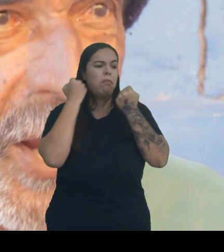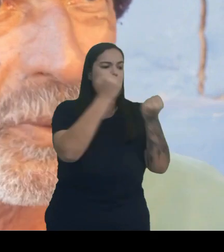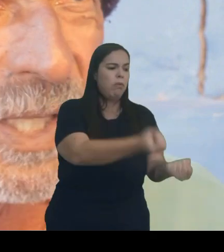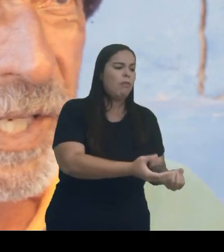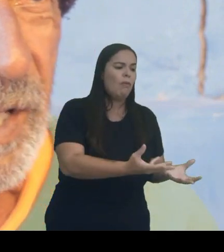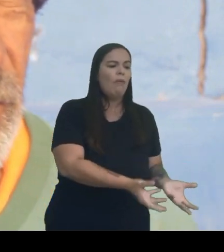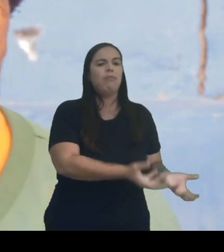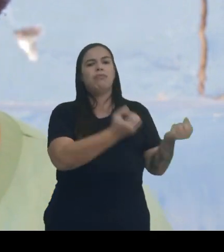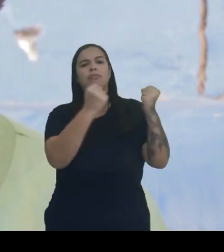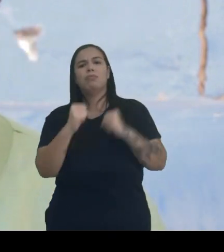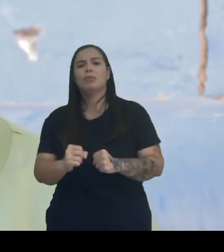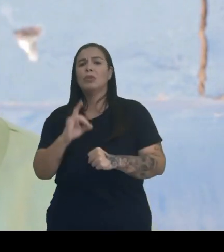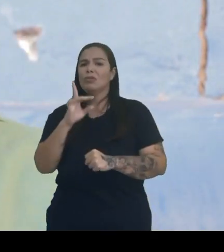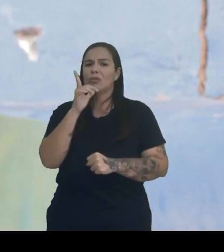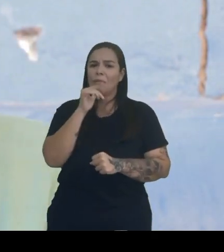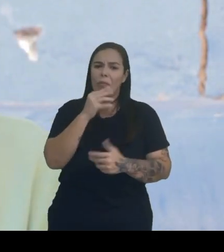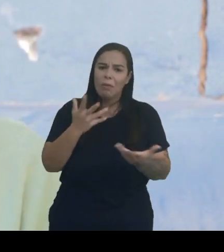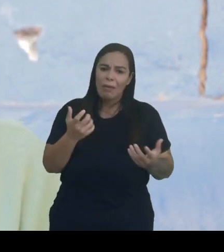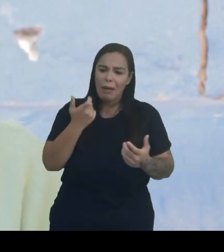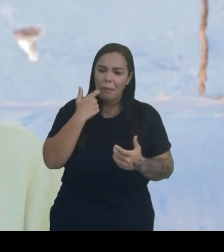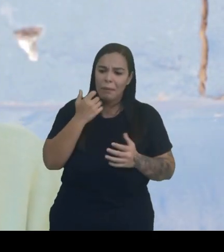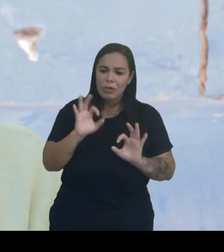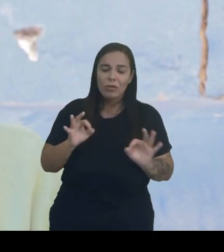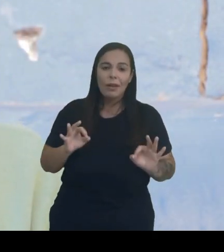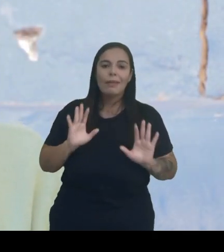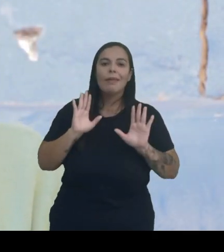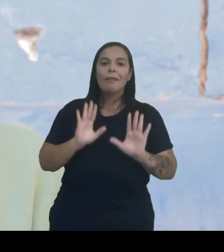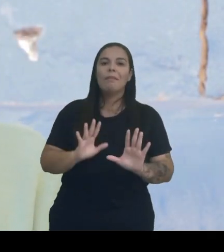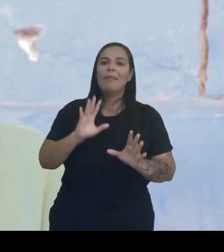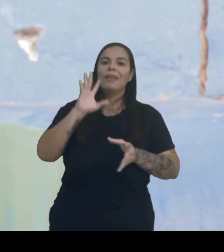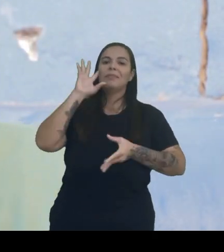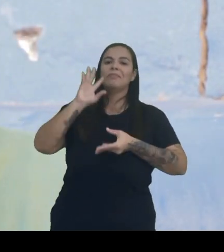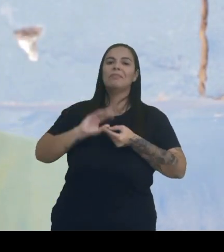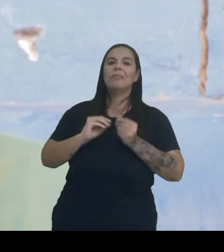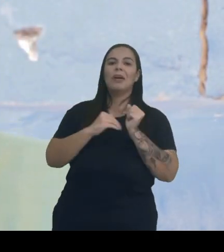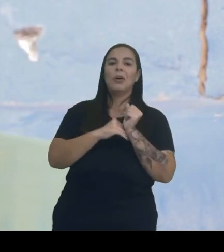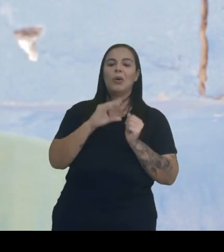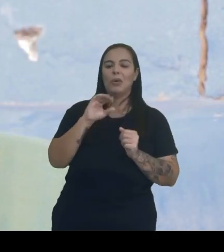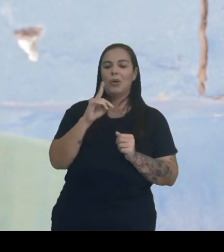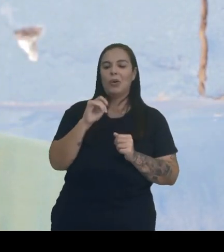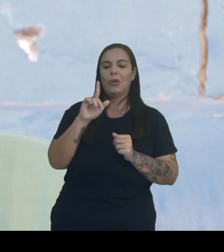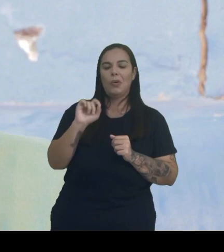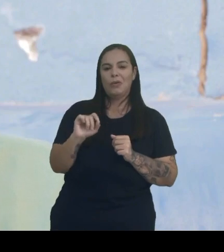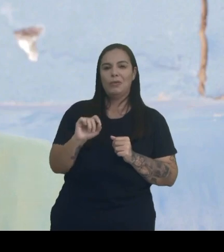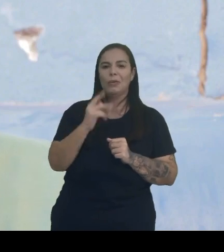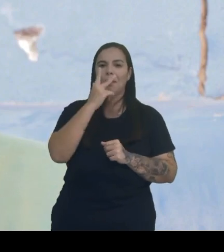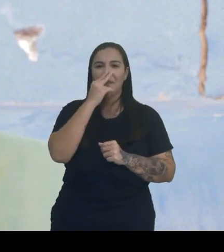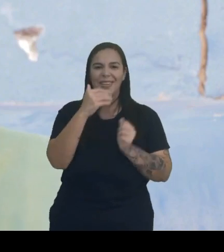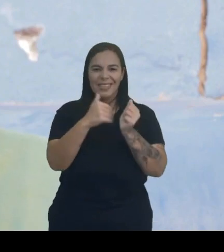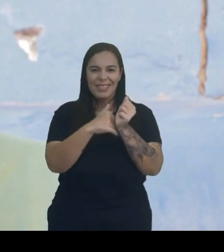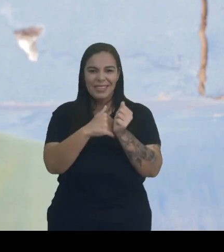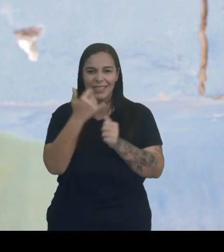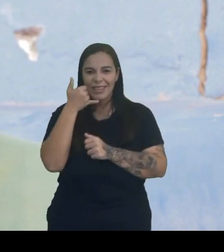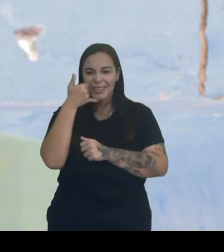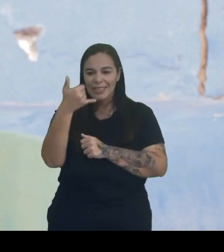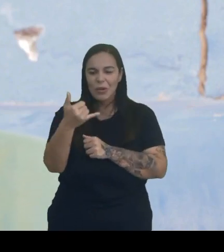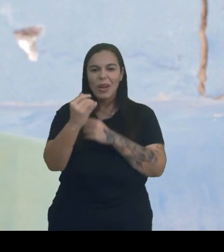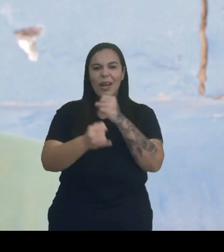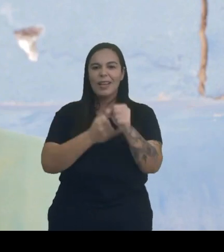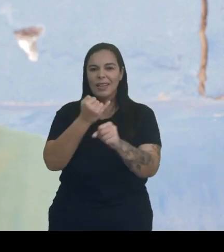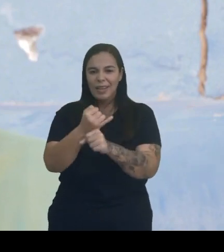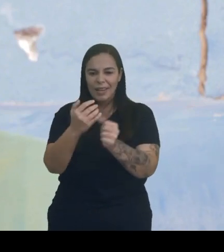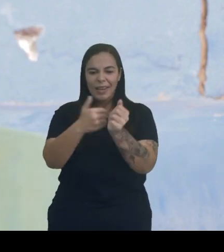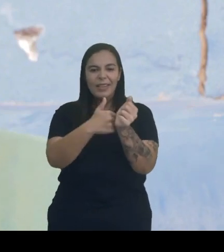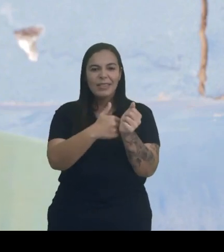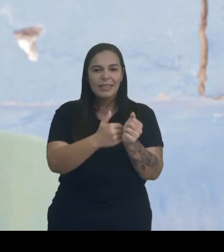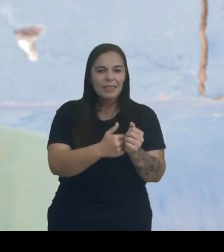molhar um ferro e botar ele na canoa. Mas era o código. Você não tem sua senha do seu celular, da sua internet, você não tem sua